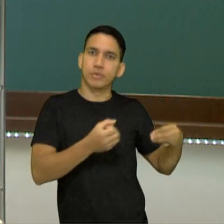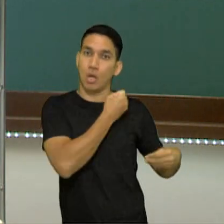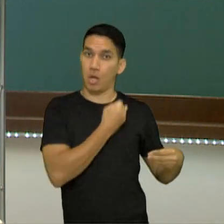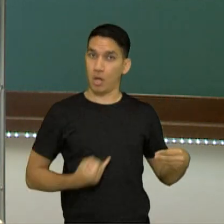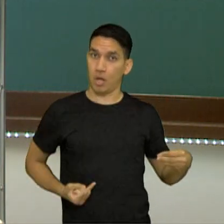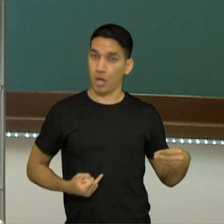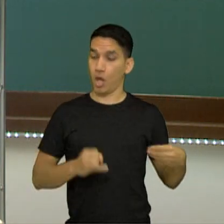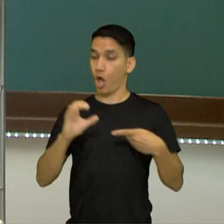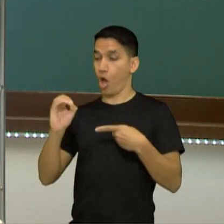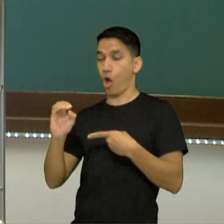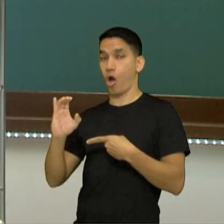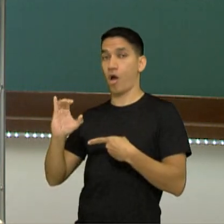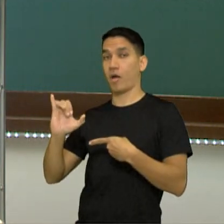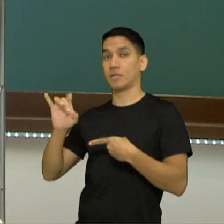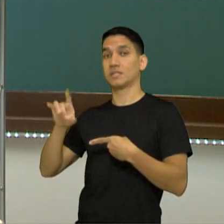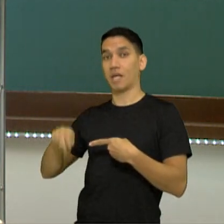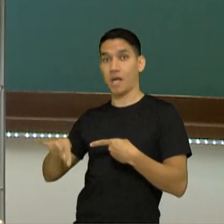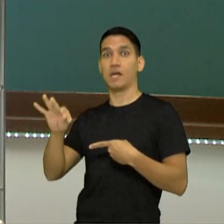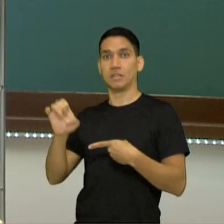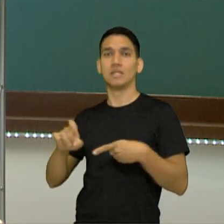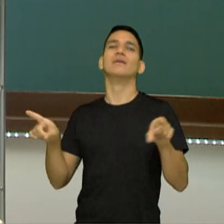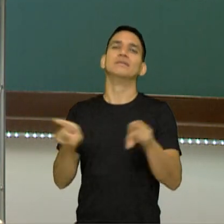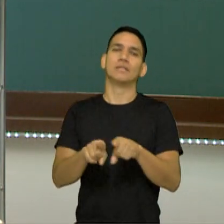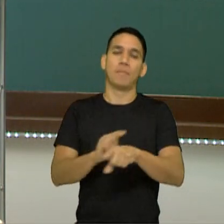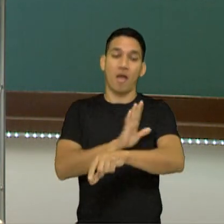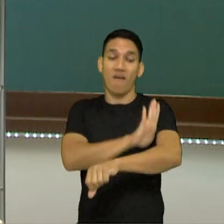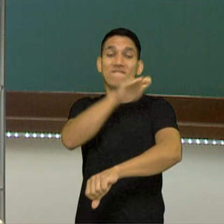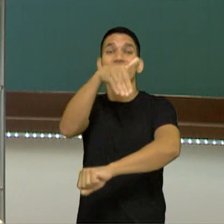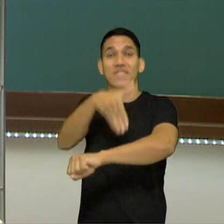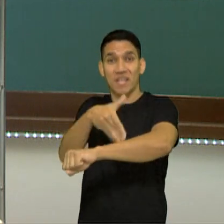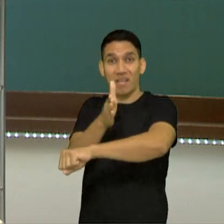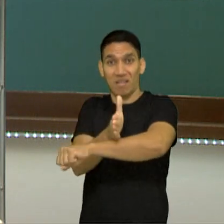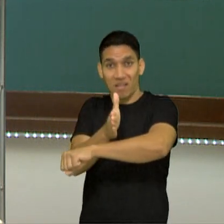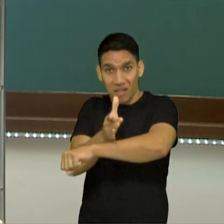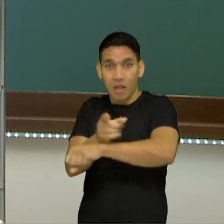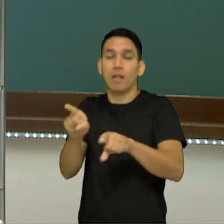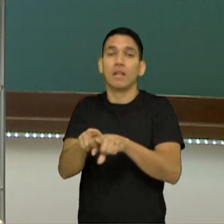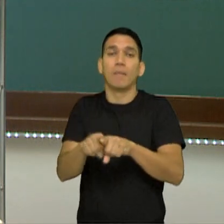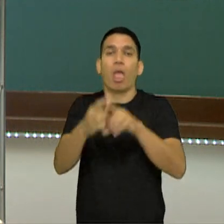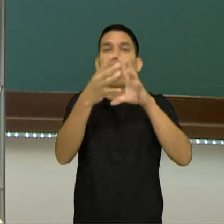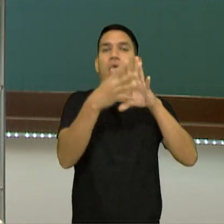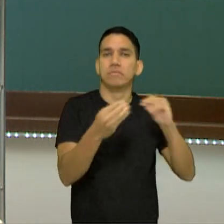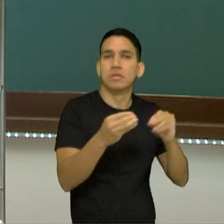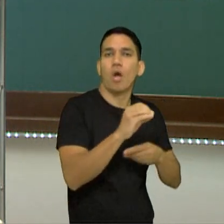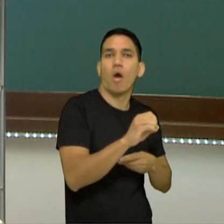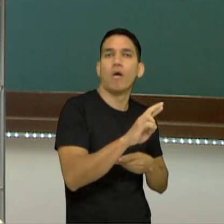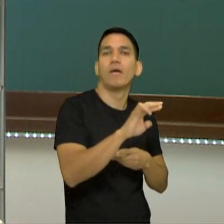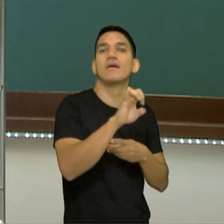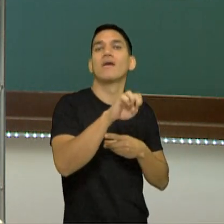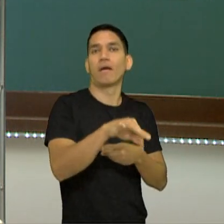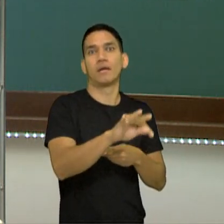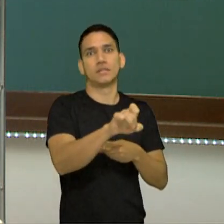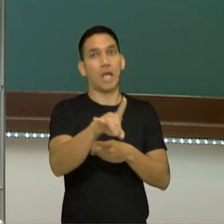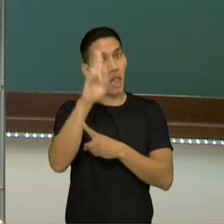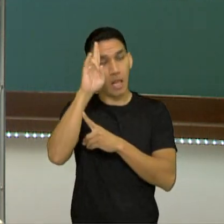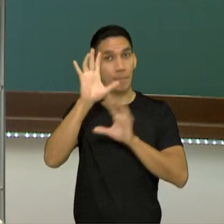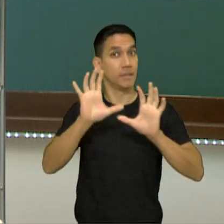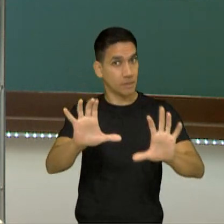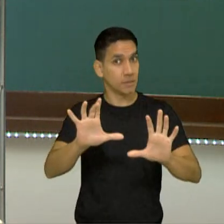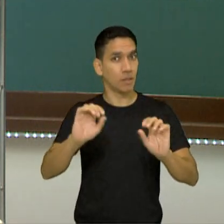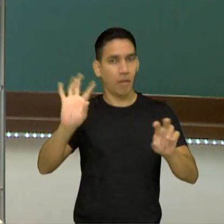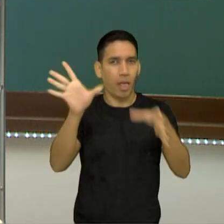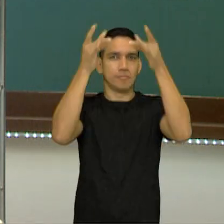Ocidente, ela chega ao fim da Idade Média com a queda do Império no Oriente. Então lembrem disso, pessoal, que vocês